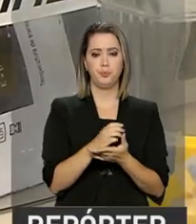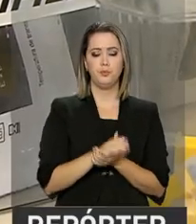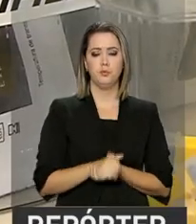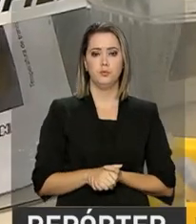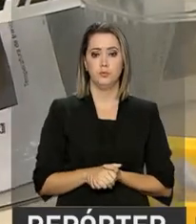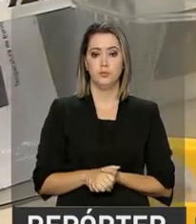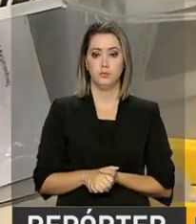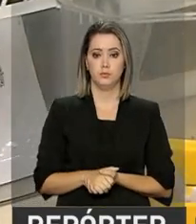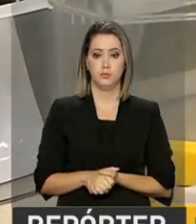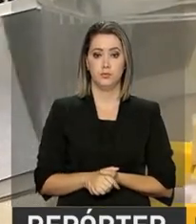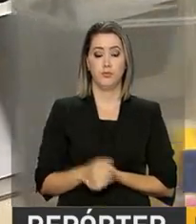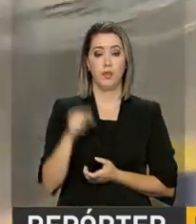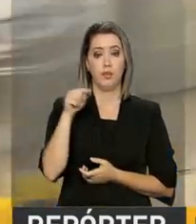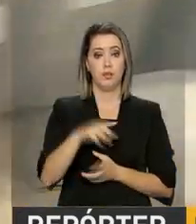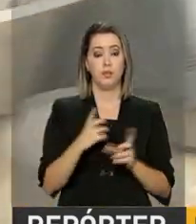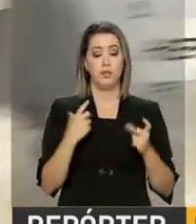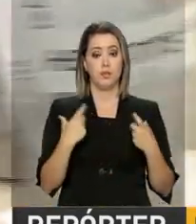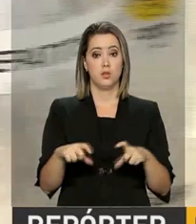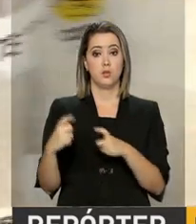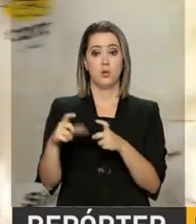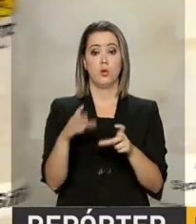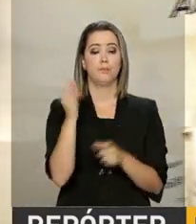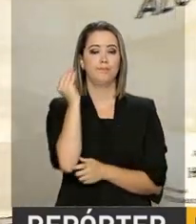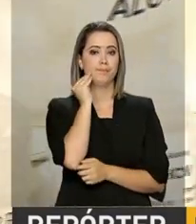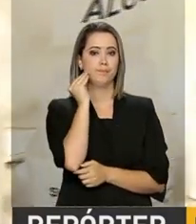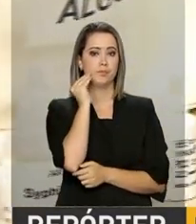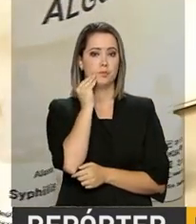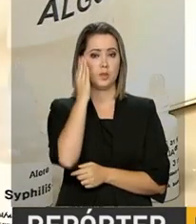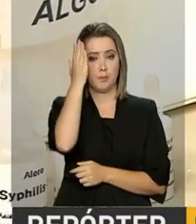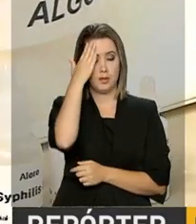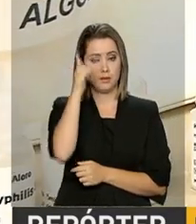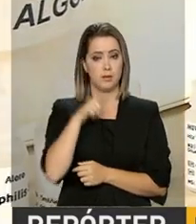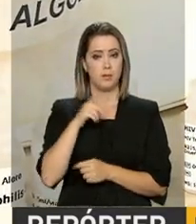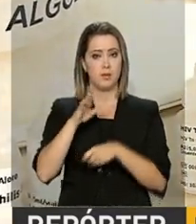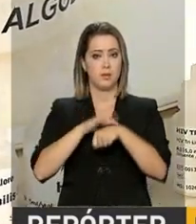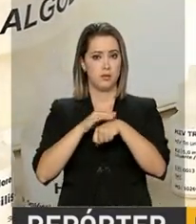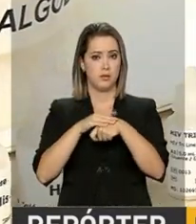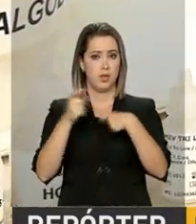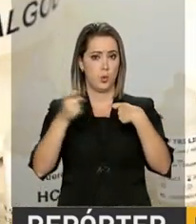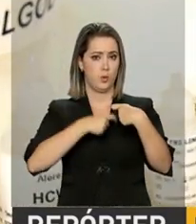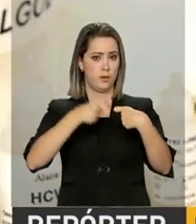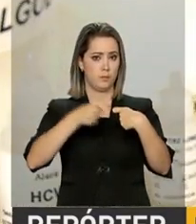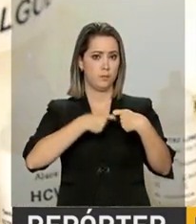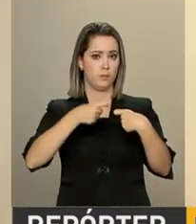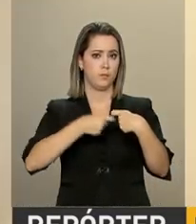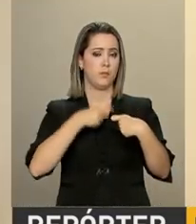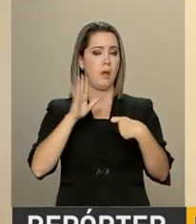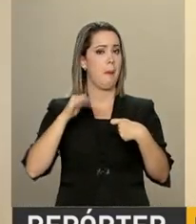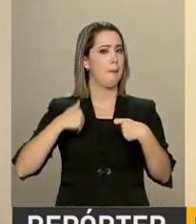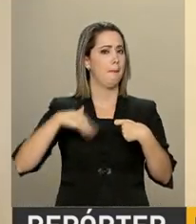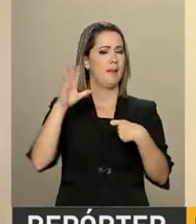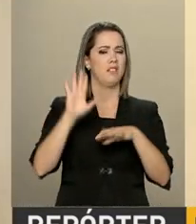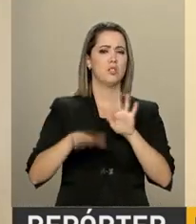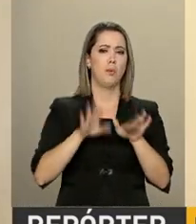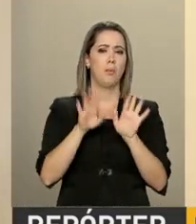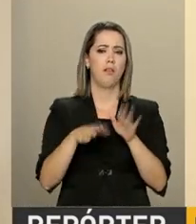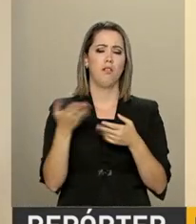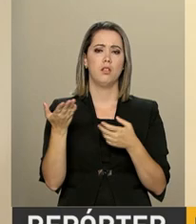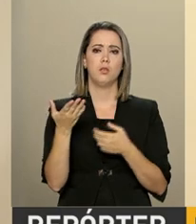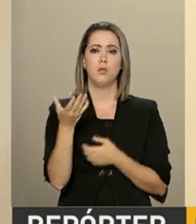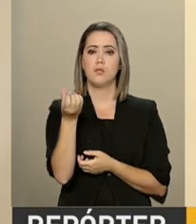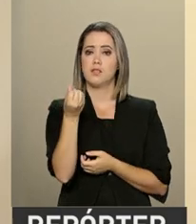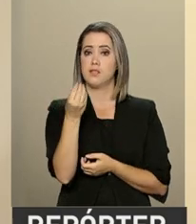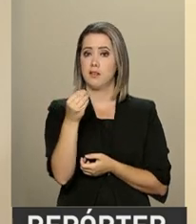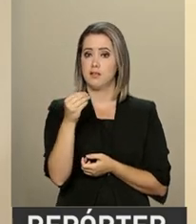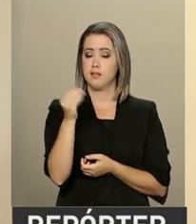drogarias só neste centro de testagem de doenças sexualmente transmissíveis de Brasília são feitos uma média de 60